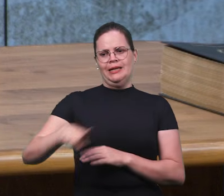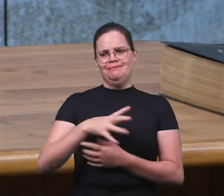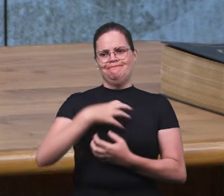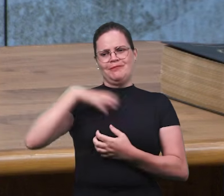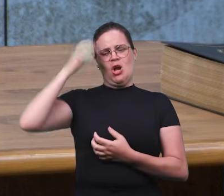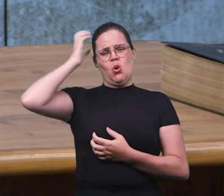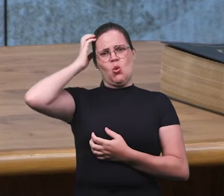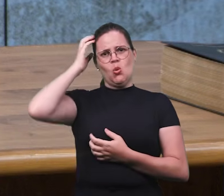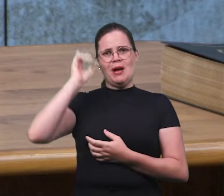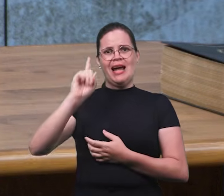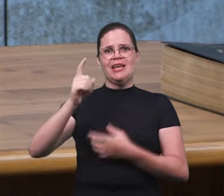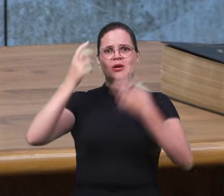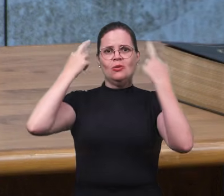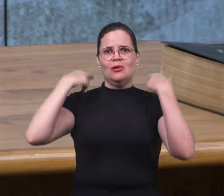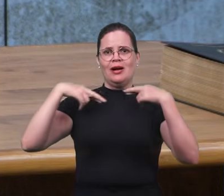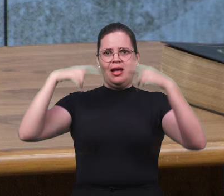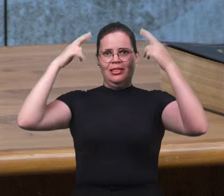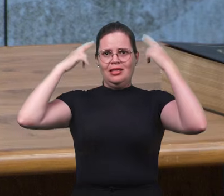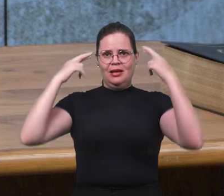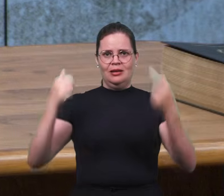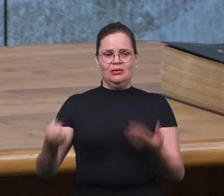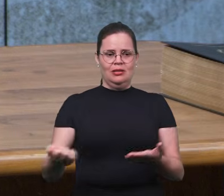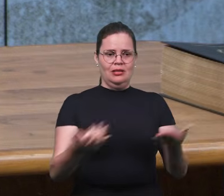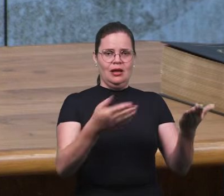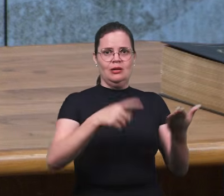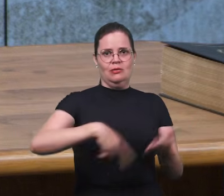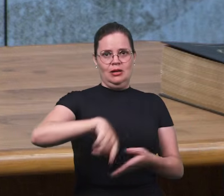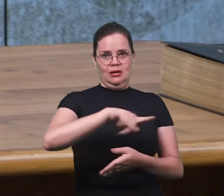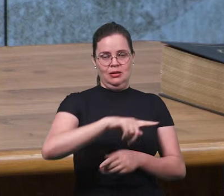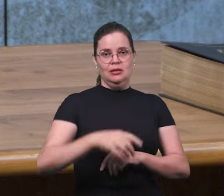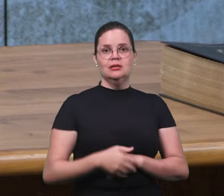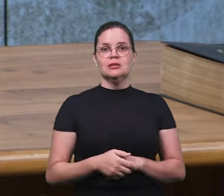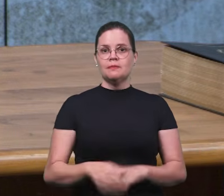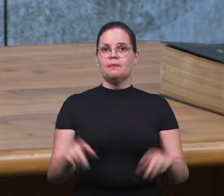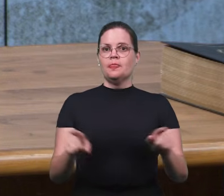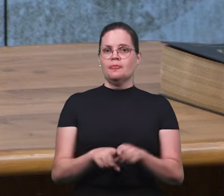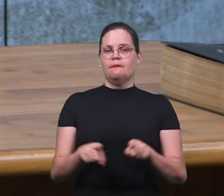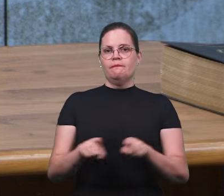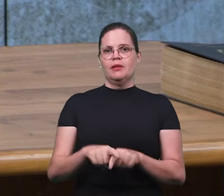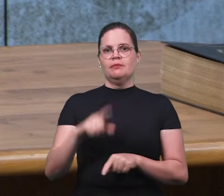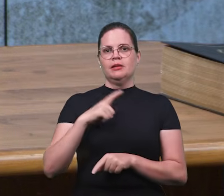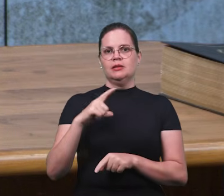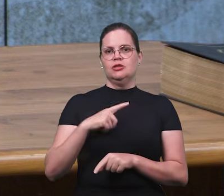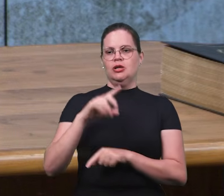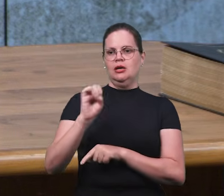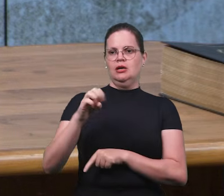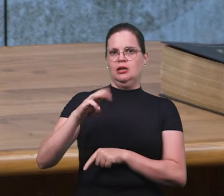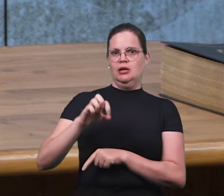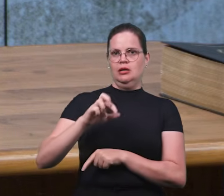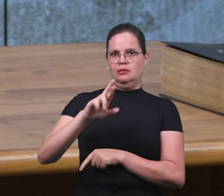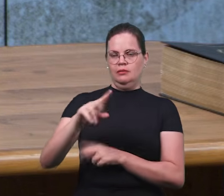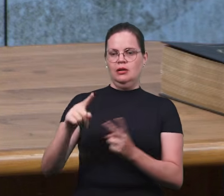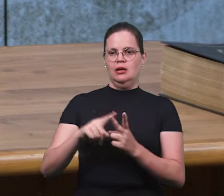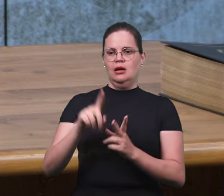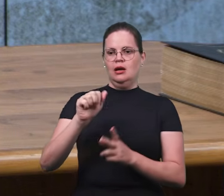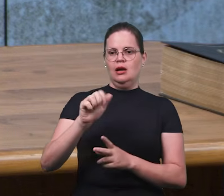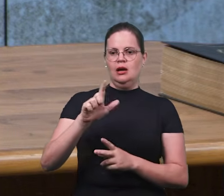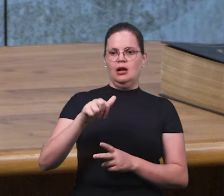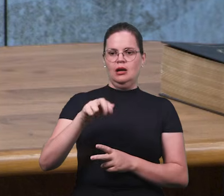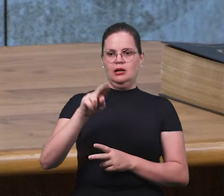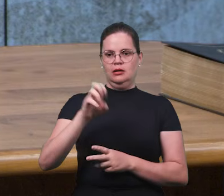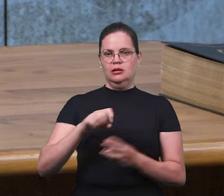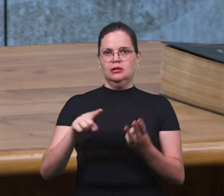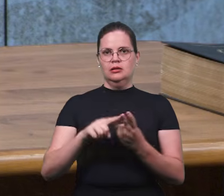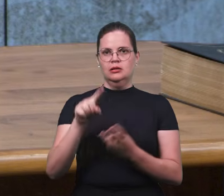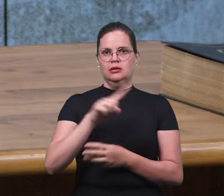do rebanho pelo seu delito. E dos filhos de Imer, Anani e Zebadias, e